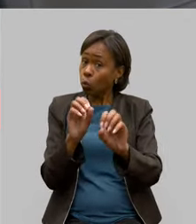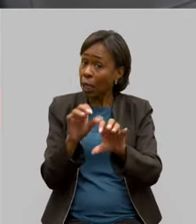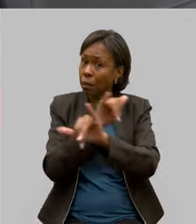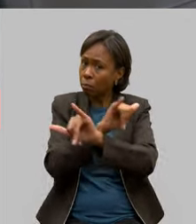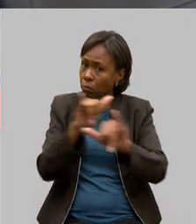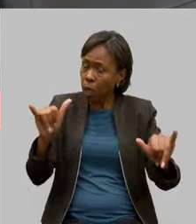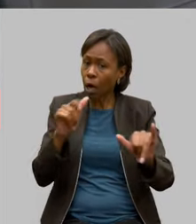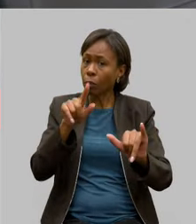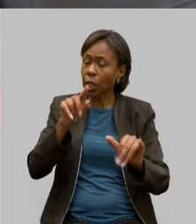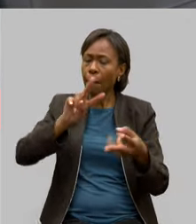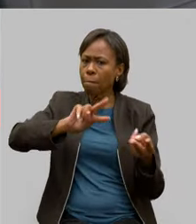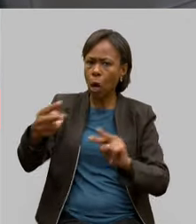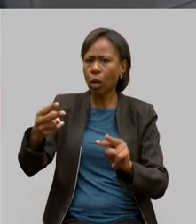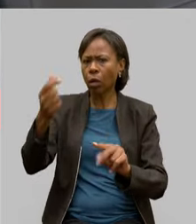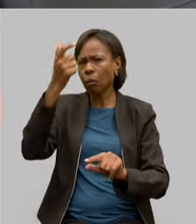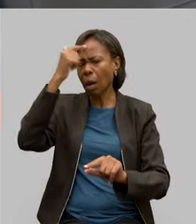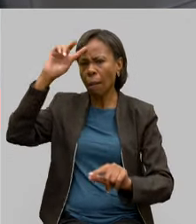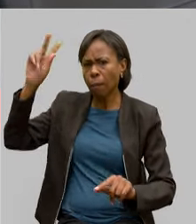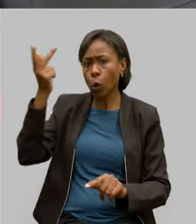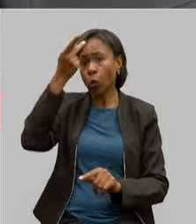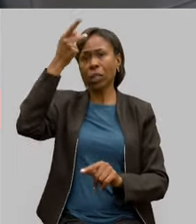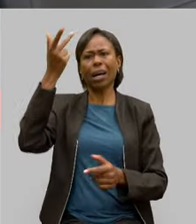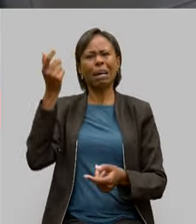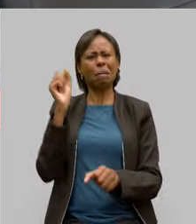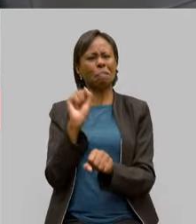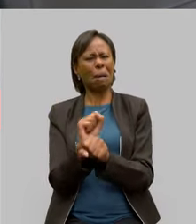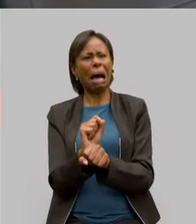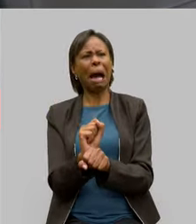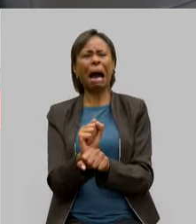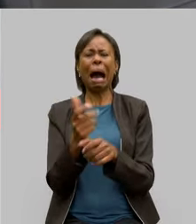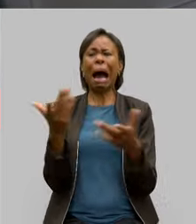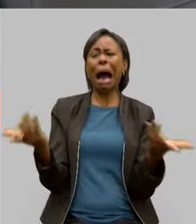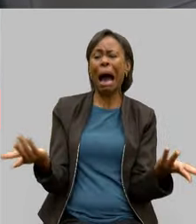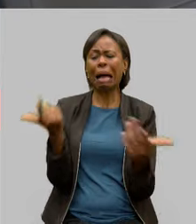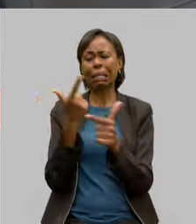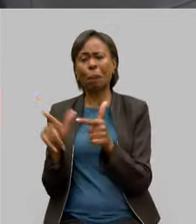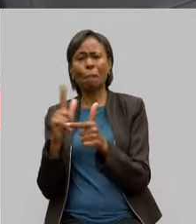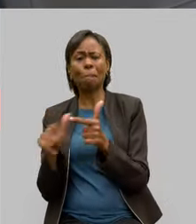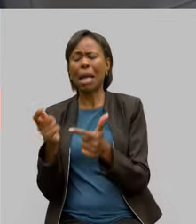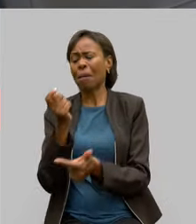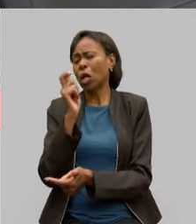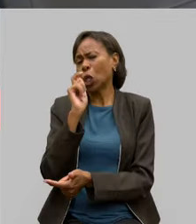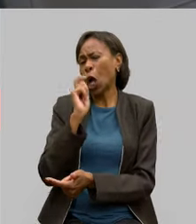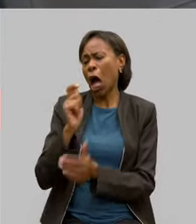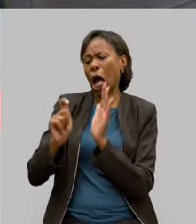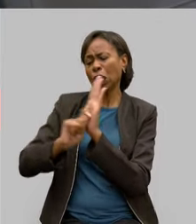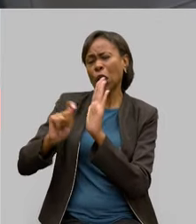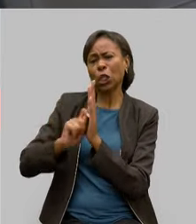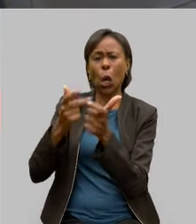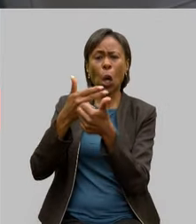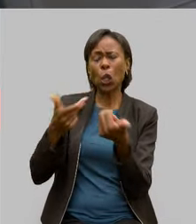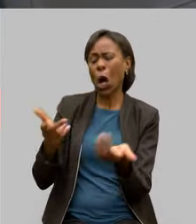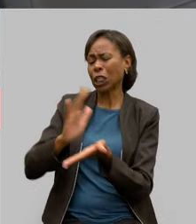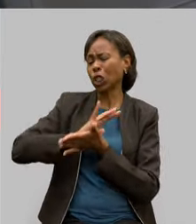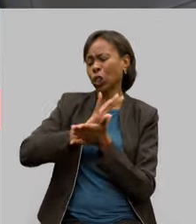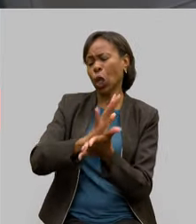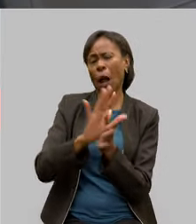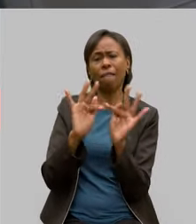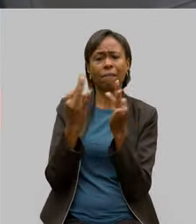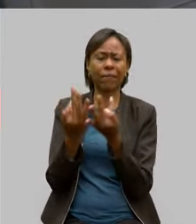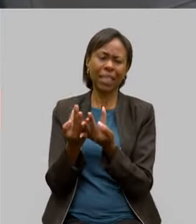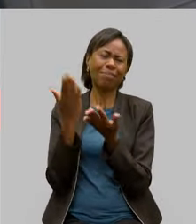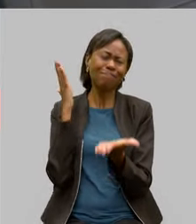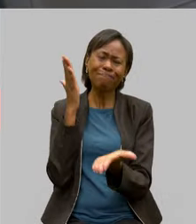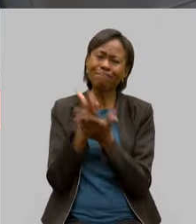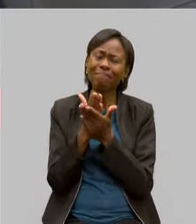desdramatizar parar com esse drama de que o problema das drogas acaba com uma família sabe porque